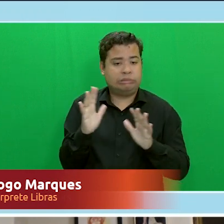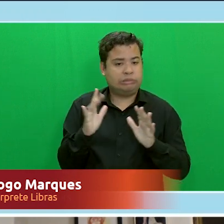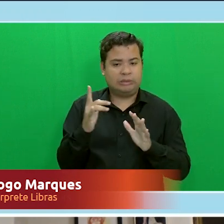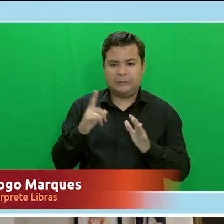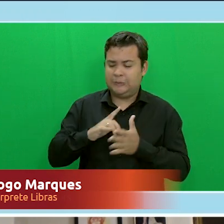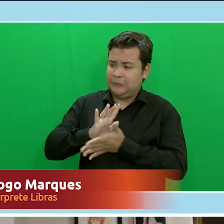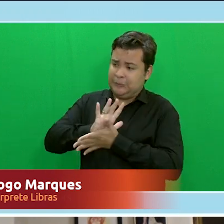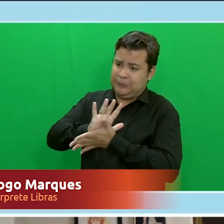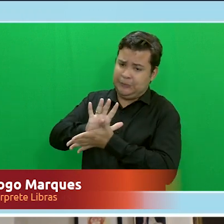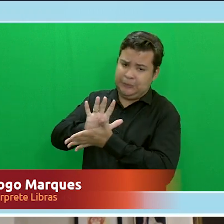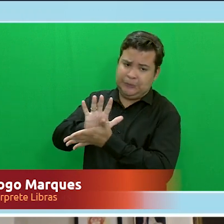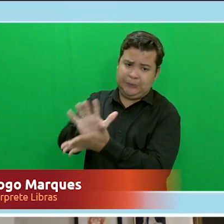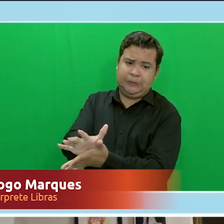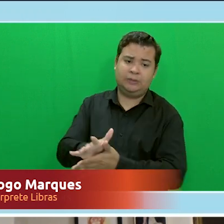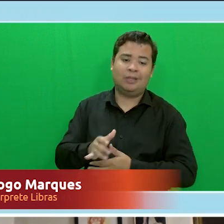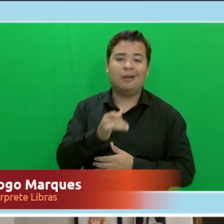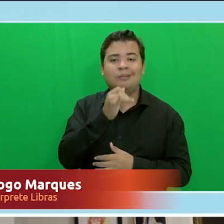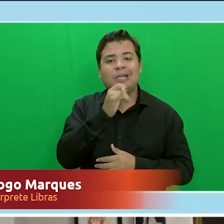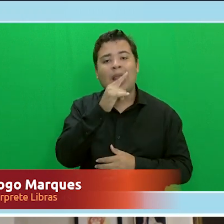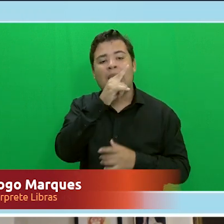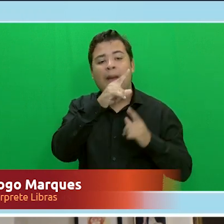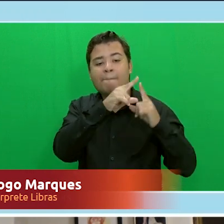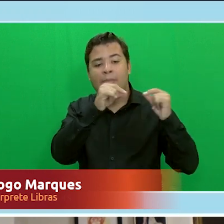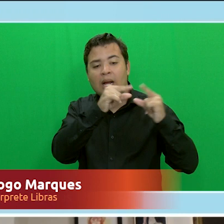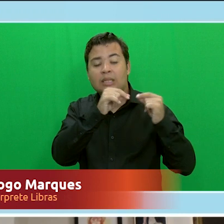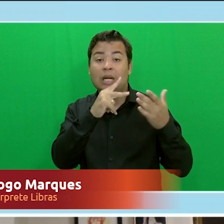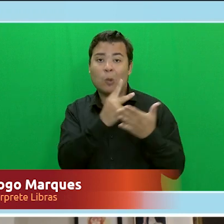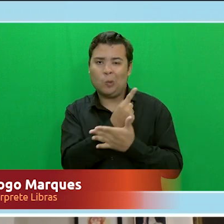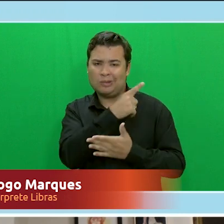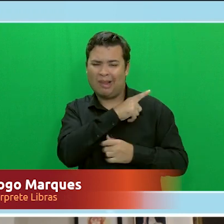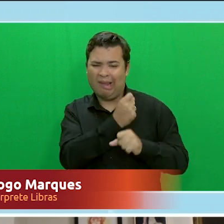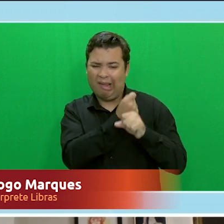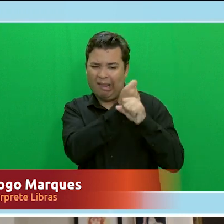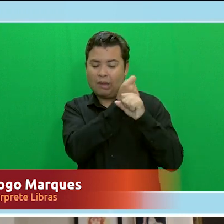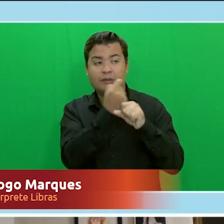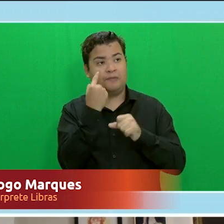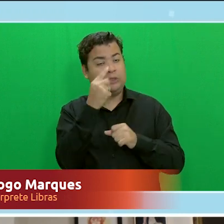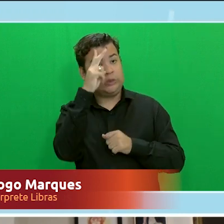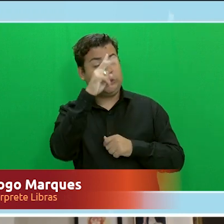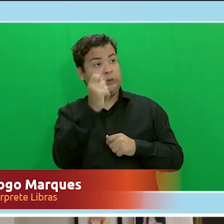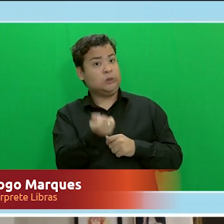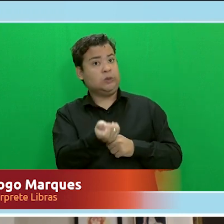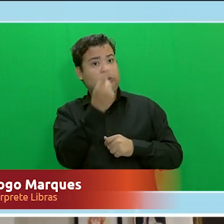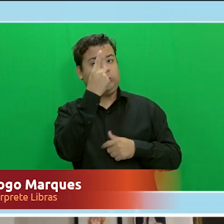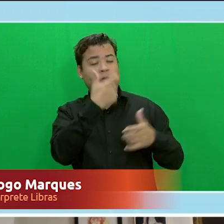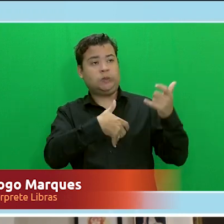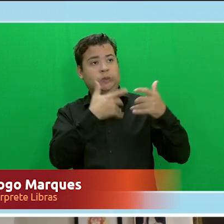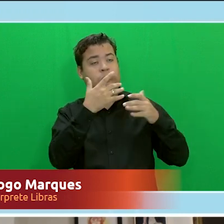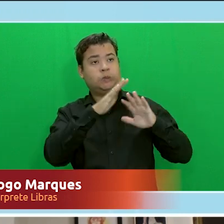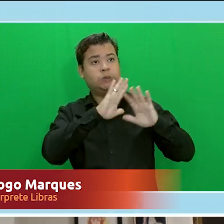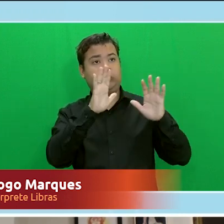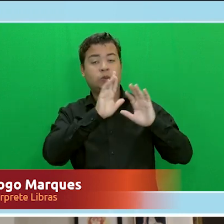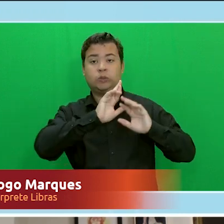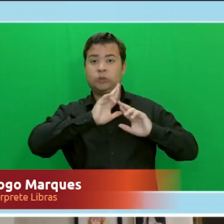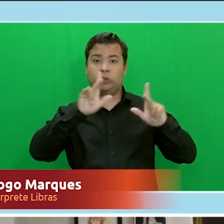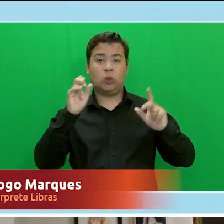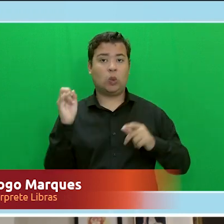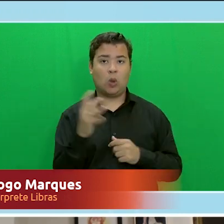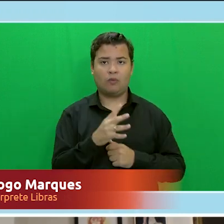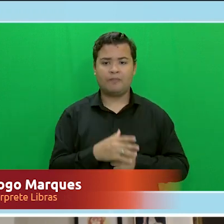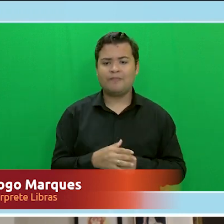inclusive violentamente reprimidas, né? Como a gente vê também em Brasília, na época da construção, histórias que às vezes a gente nem conhece. Como é que se dá